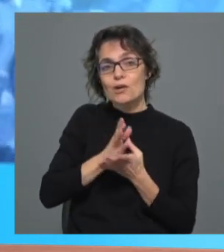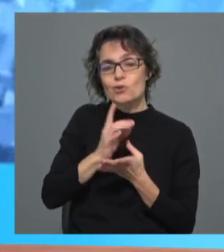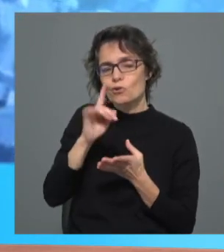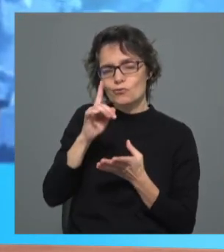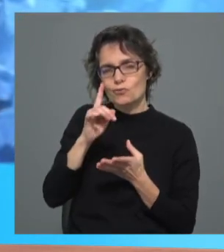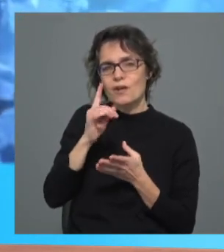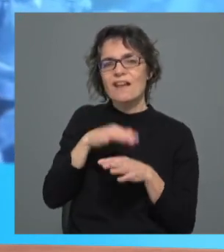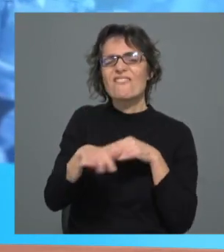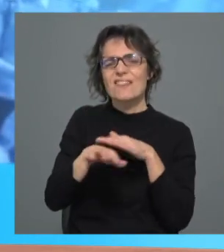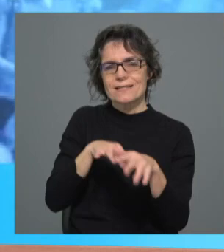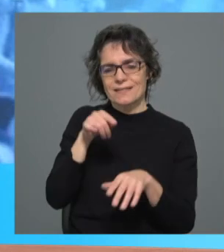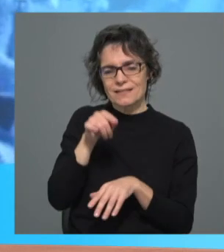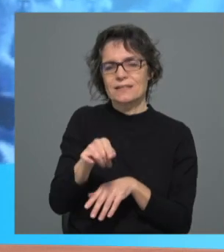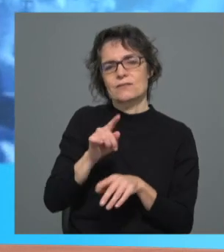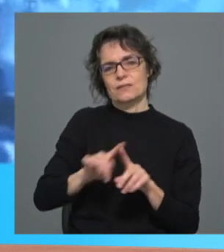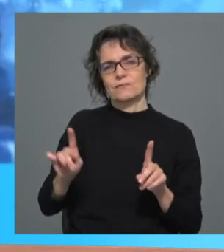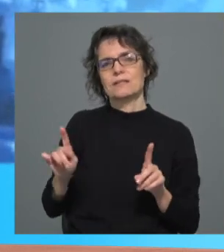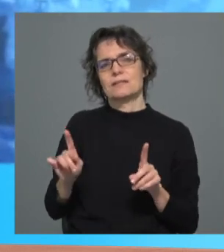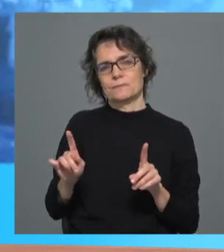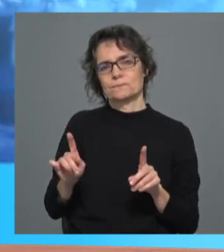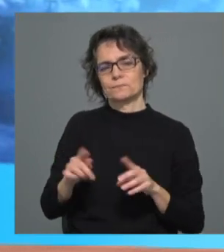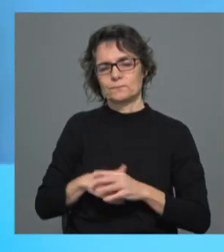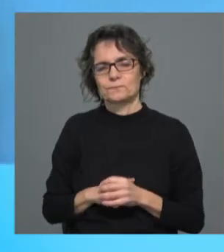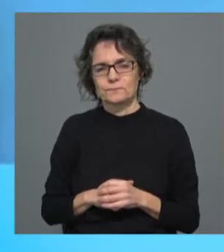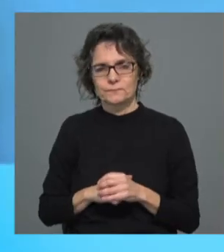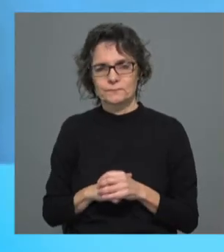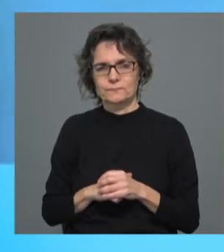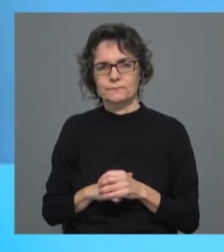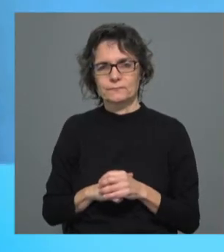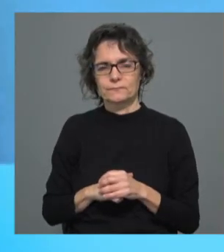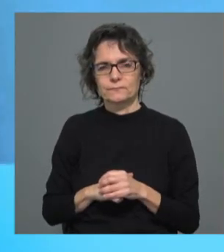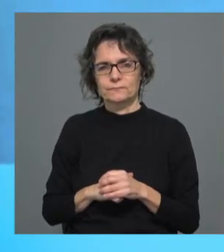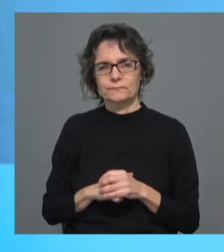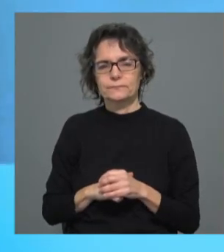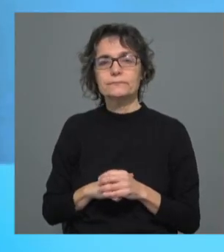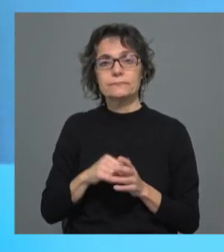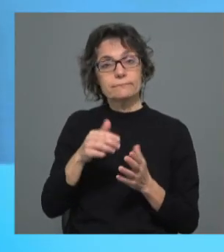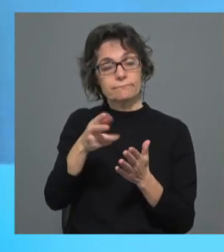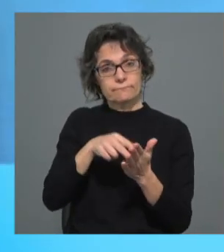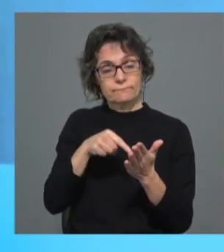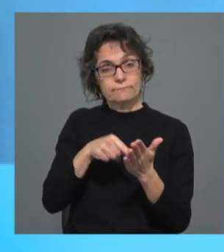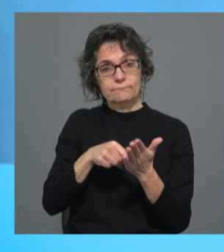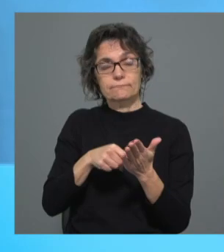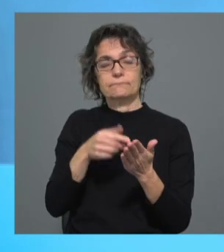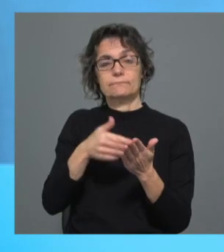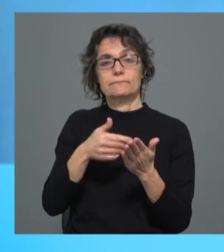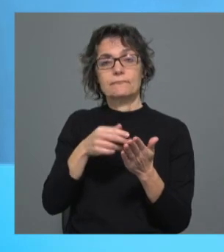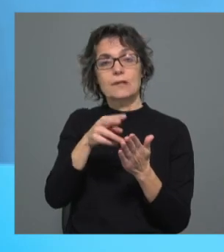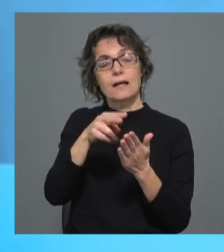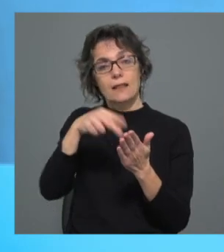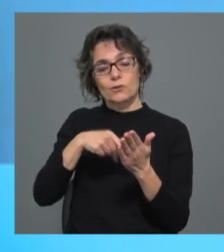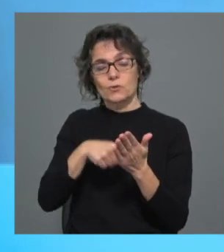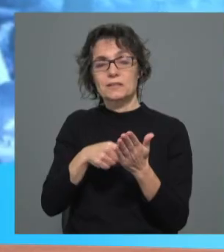ser, de ir ao encontro, de se fazer próximo. Foi a análise que fizemos em torno destas leituras, Padre José